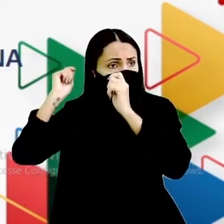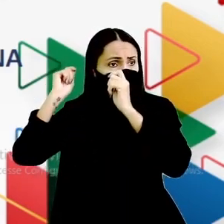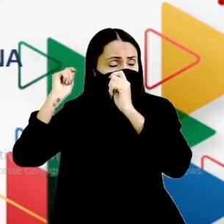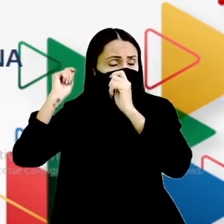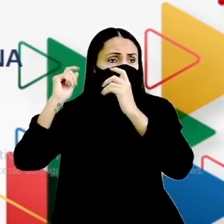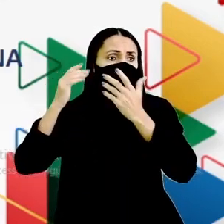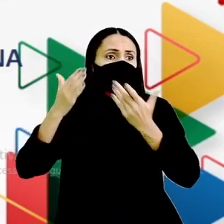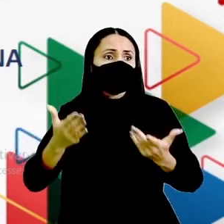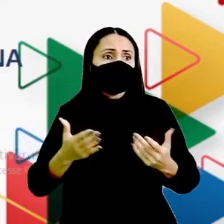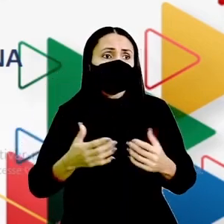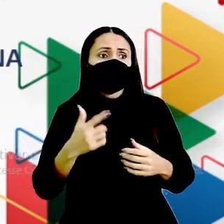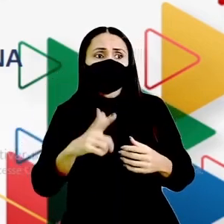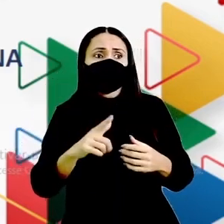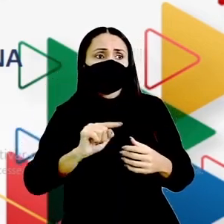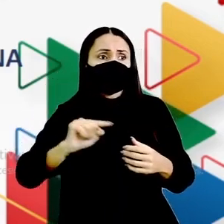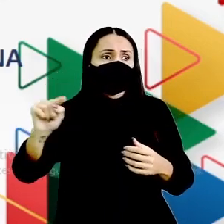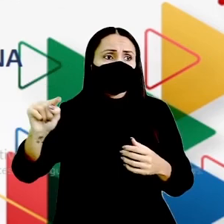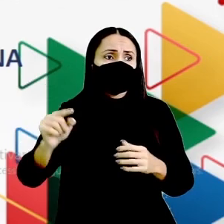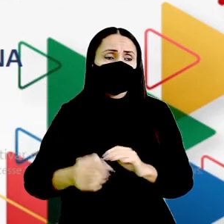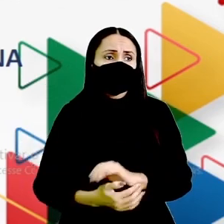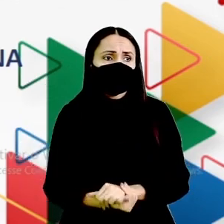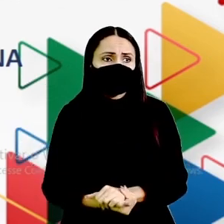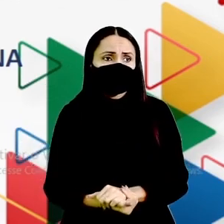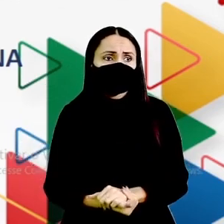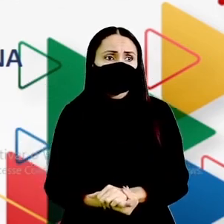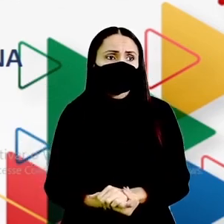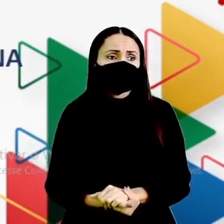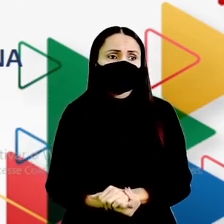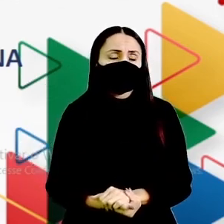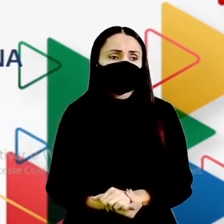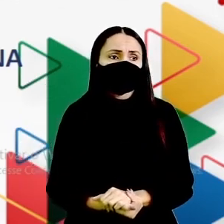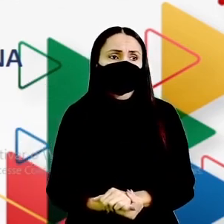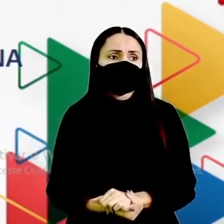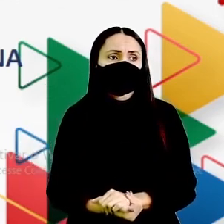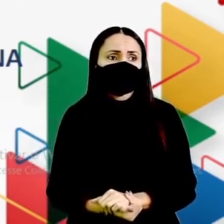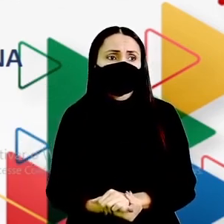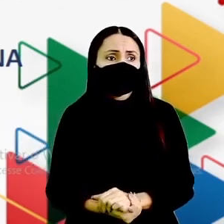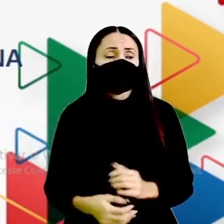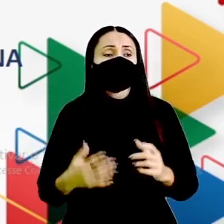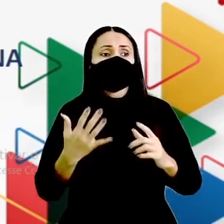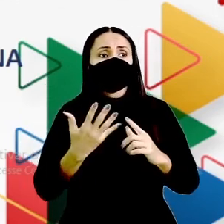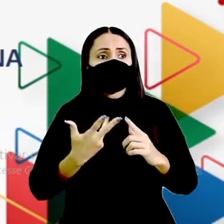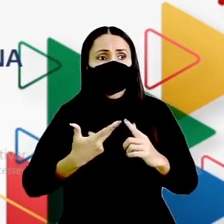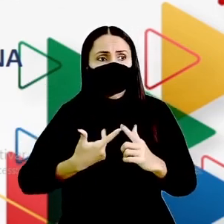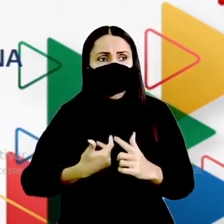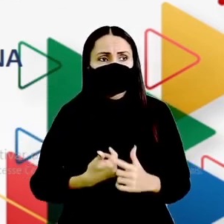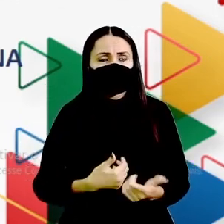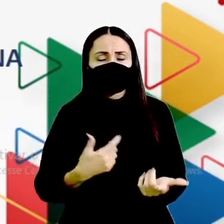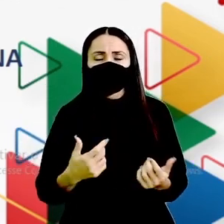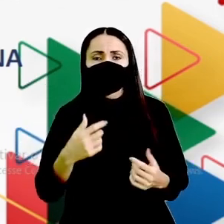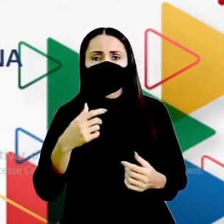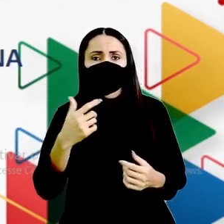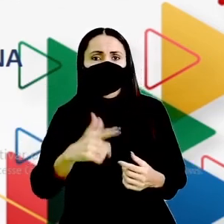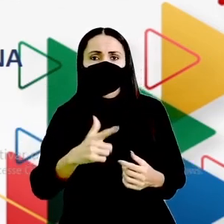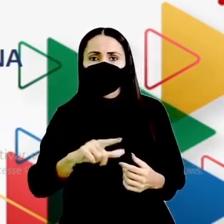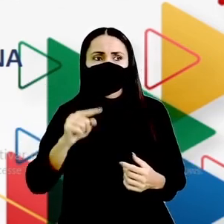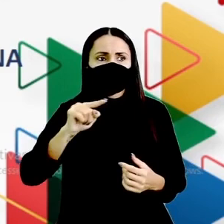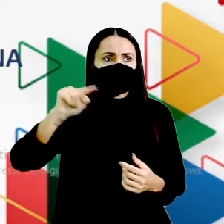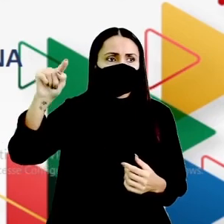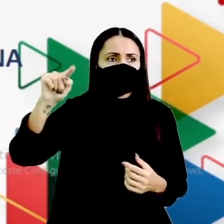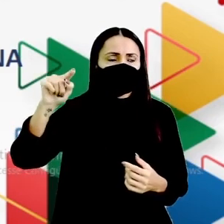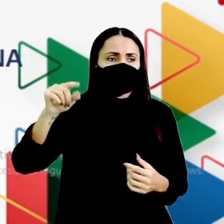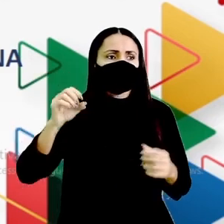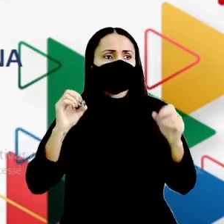chapeuzinho. Anzóis, anzóizinhos. Esses plurais aí também não vão levar acento, não é isso? Tá ok. Mas por